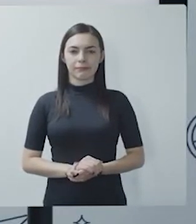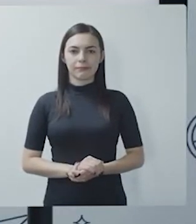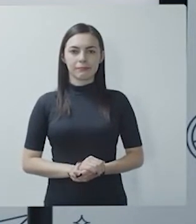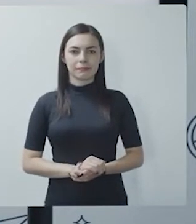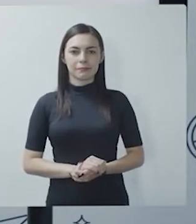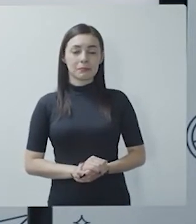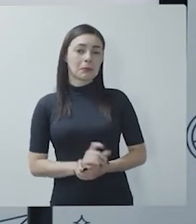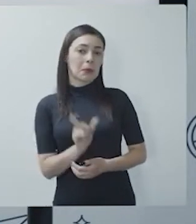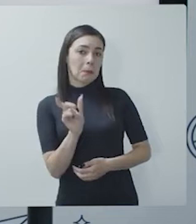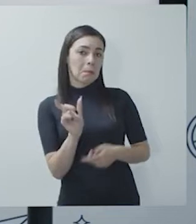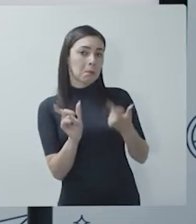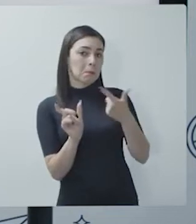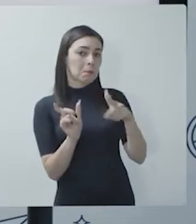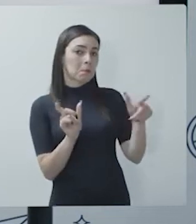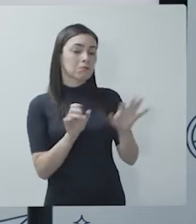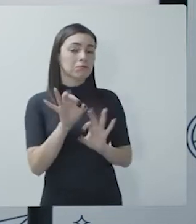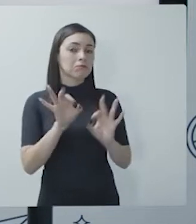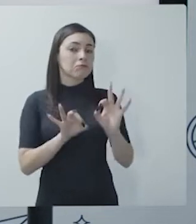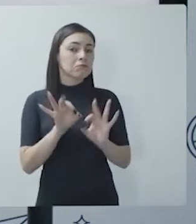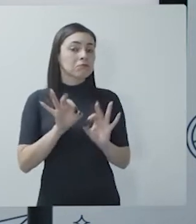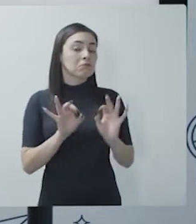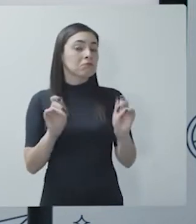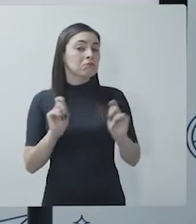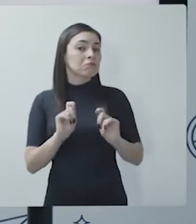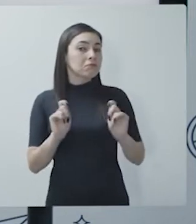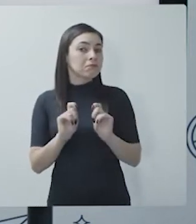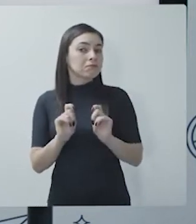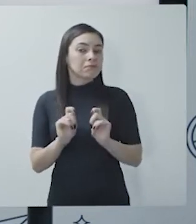Que outra palavra nós podemos montar? Será?